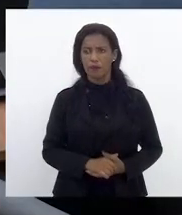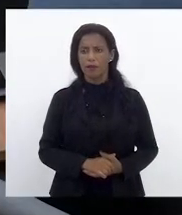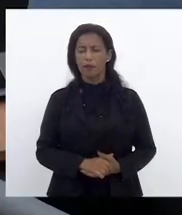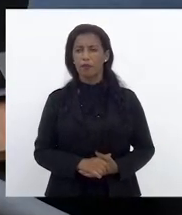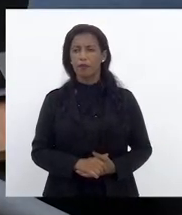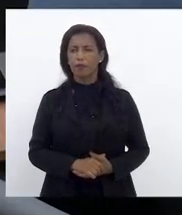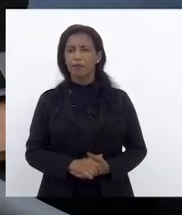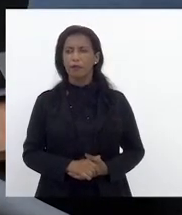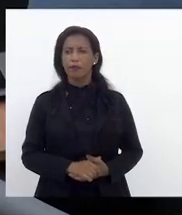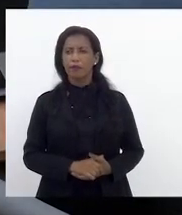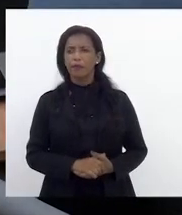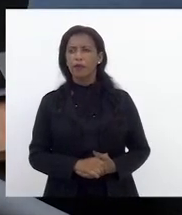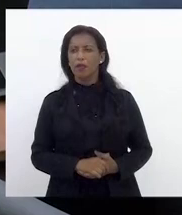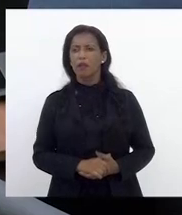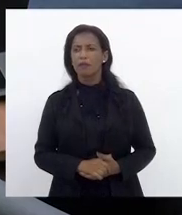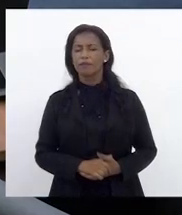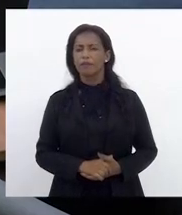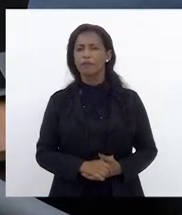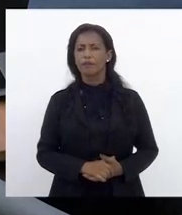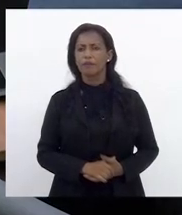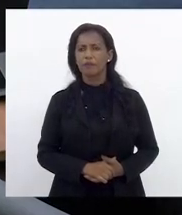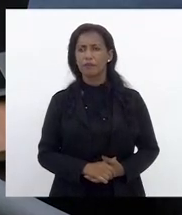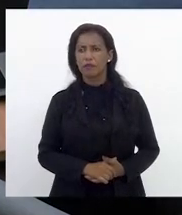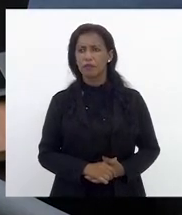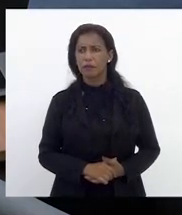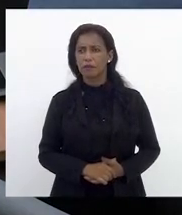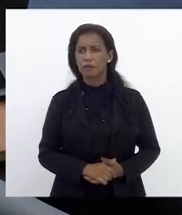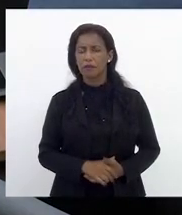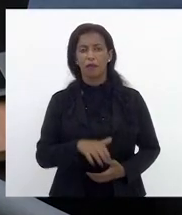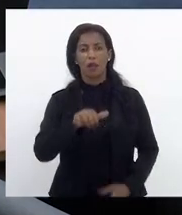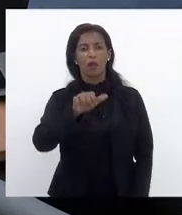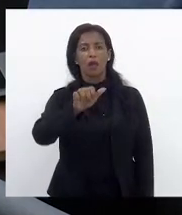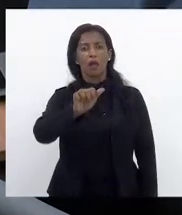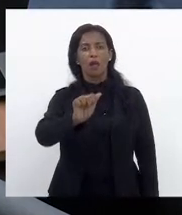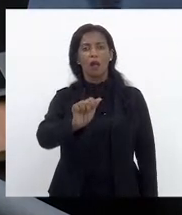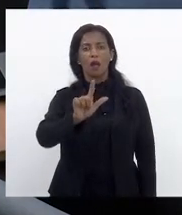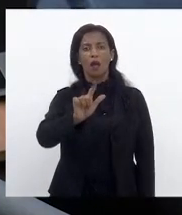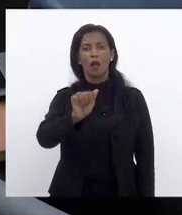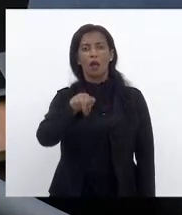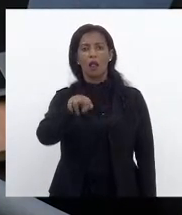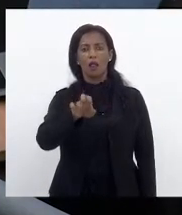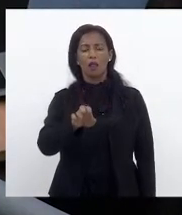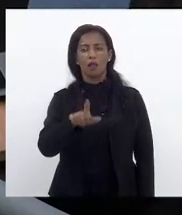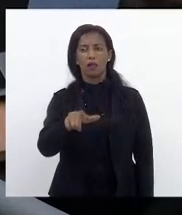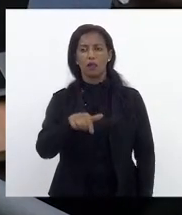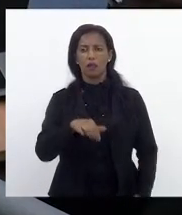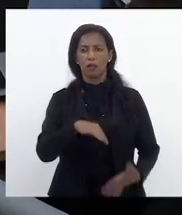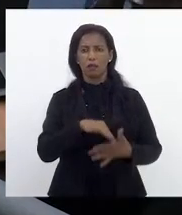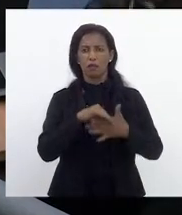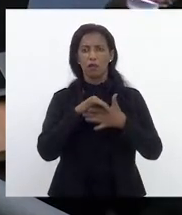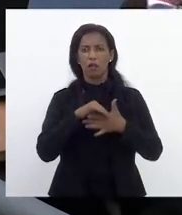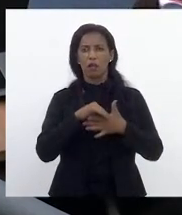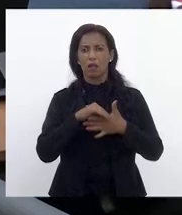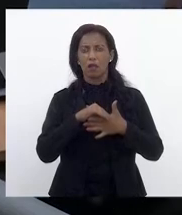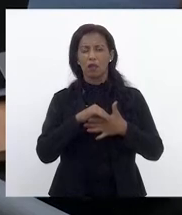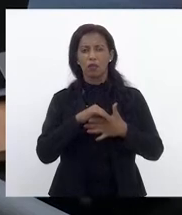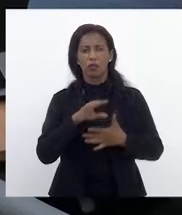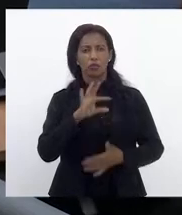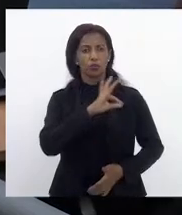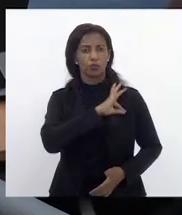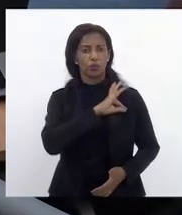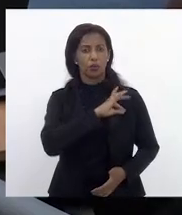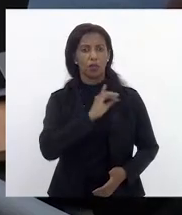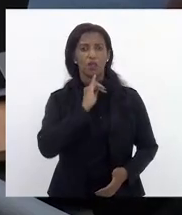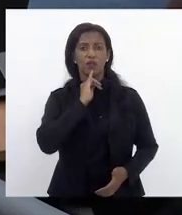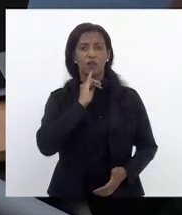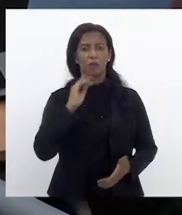quem tá falando é Aline Cavalcante é só representante da congregação de policiais é porque